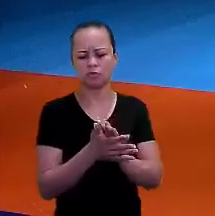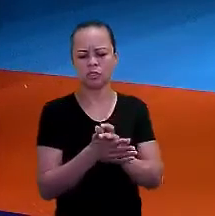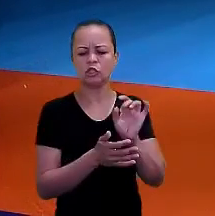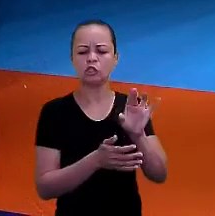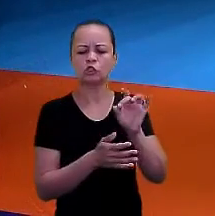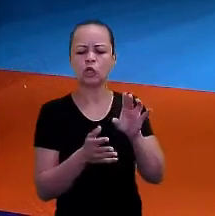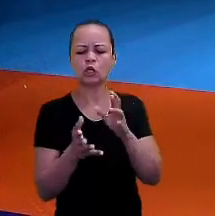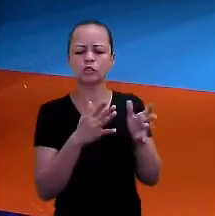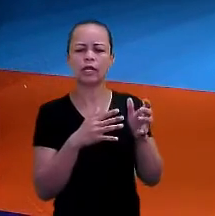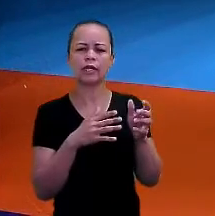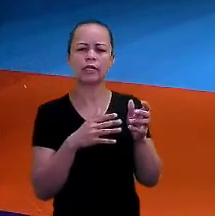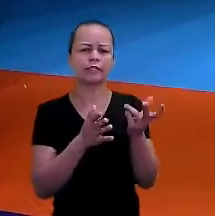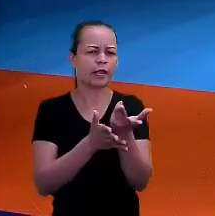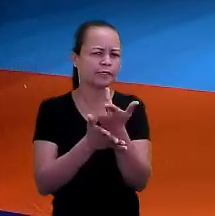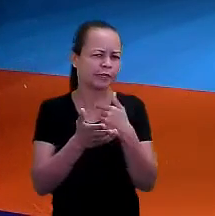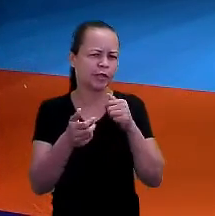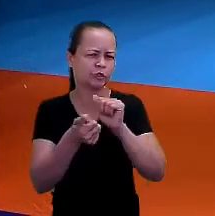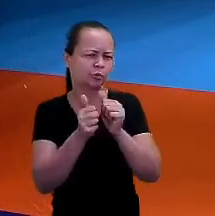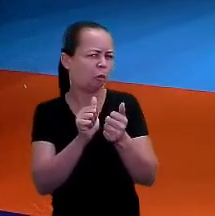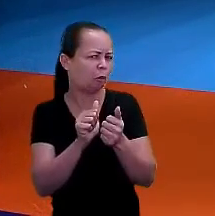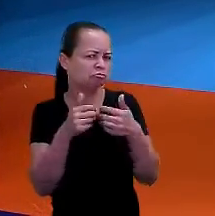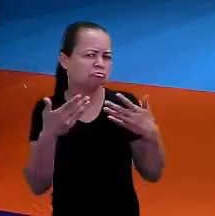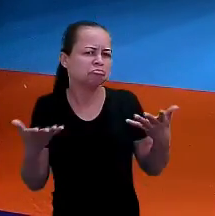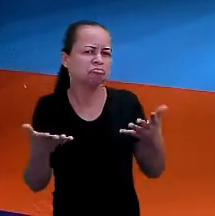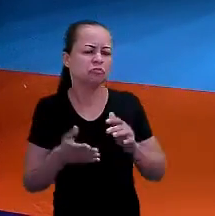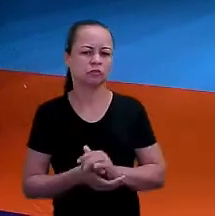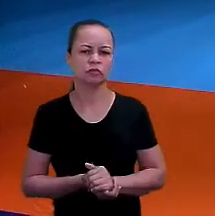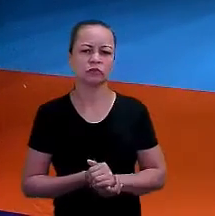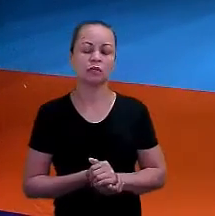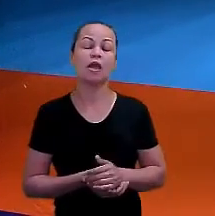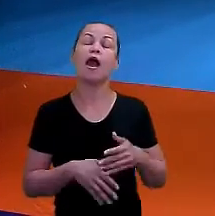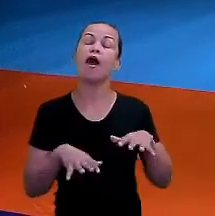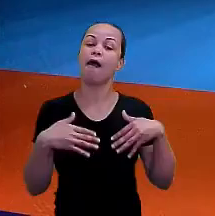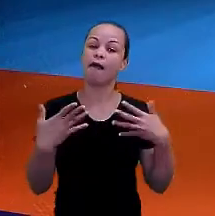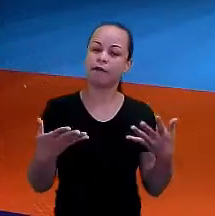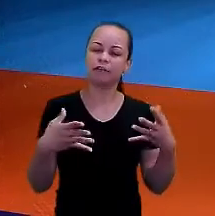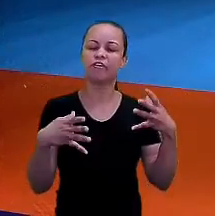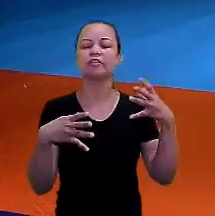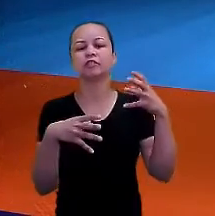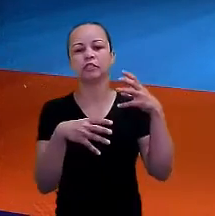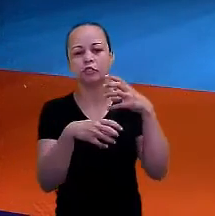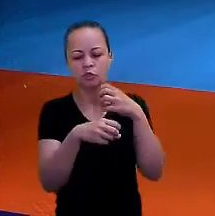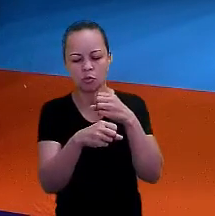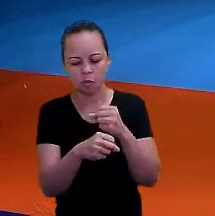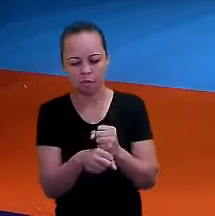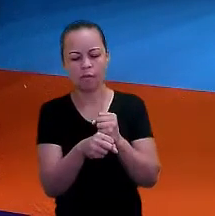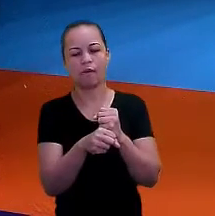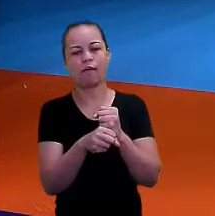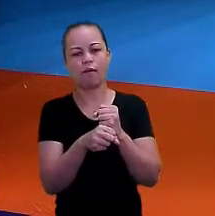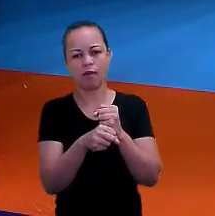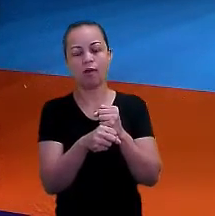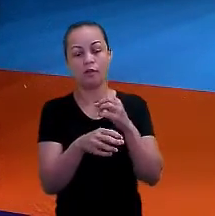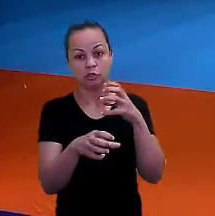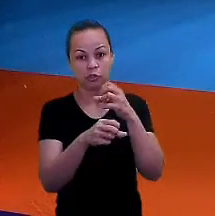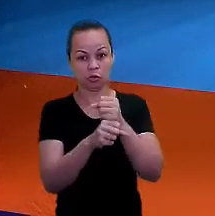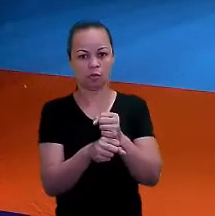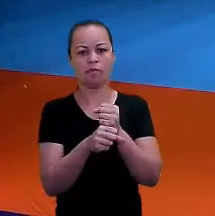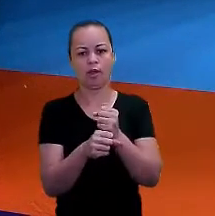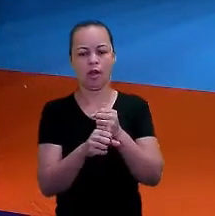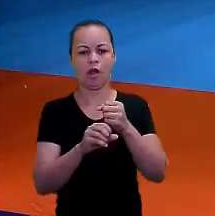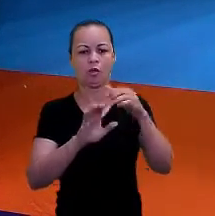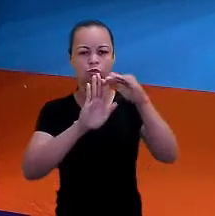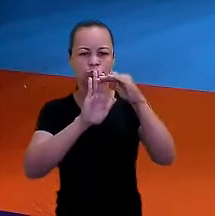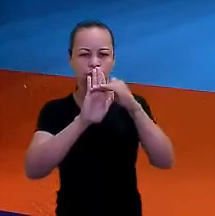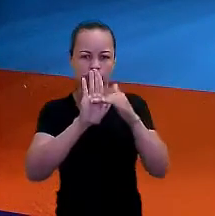esporte. Aí o que a gente vai fazer? Somar os votos de cada tipo de programa,